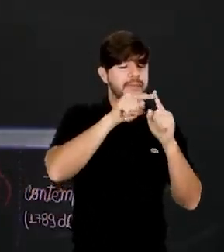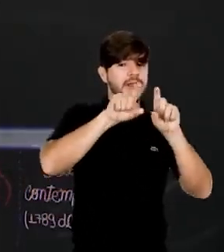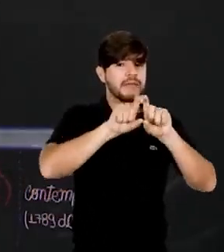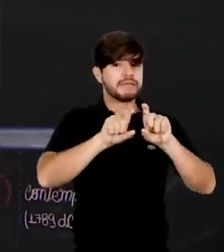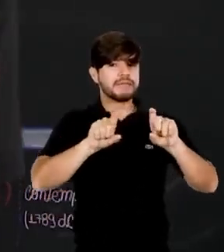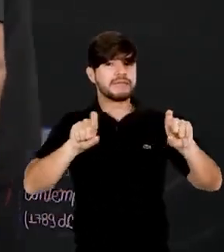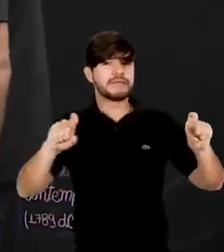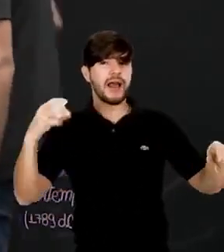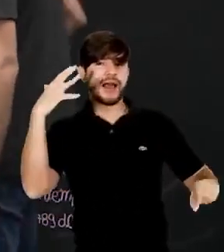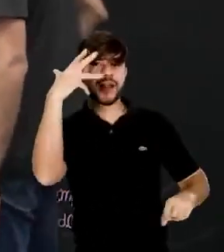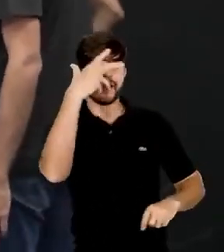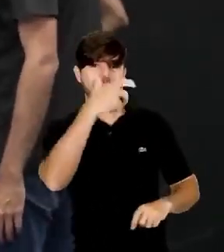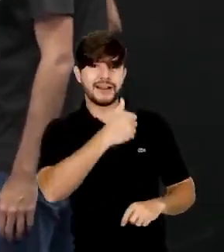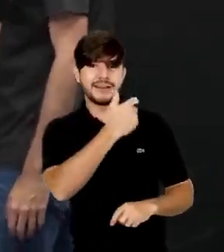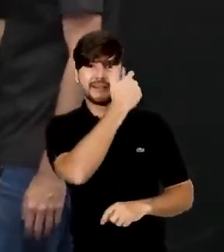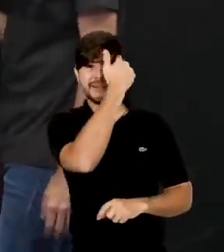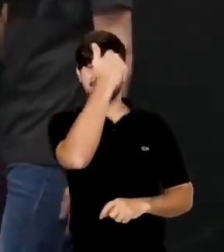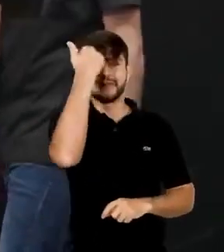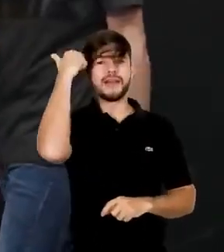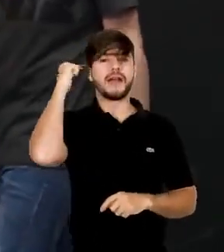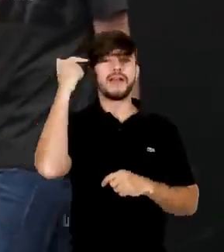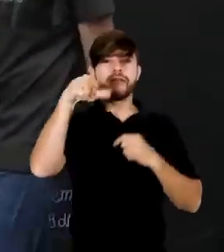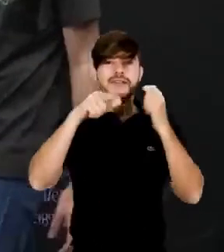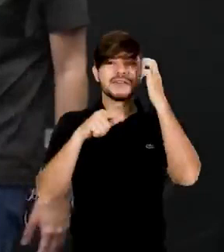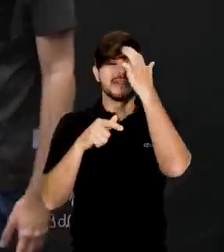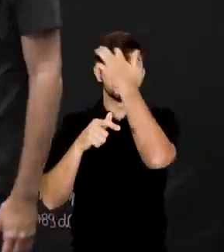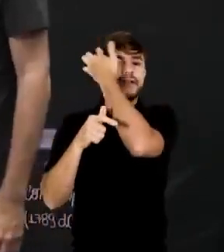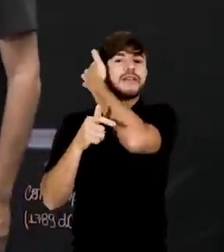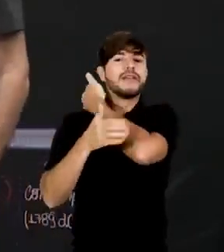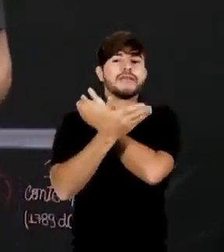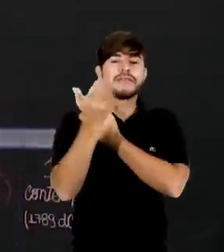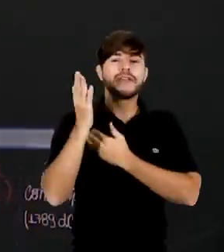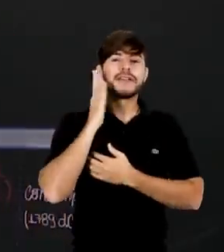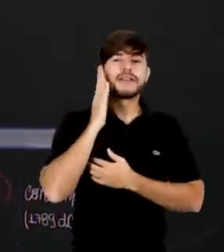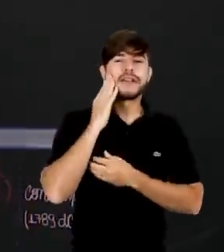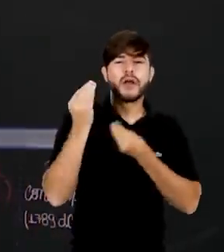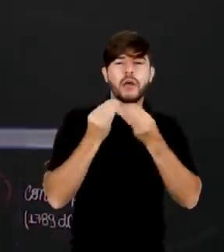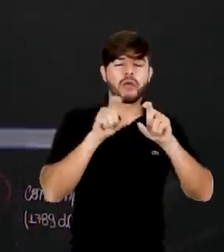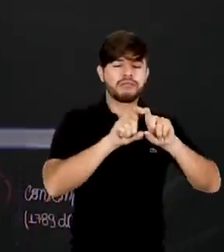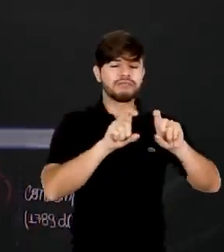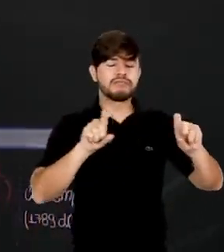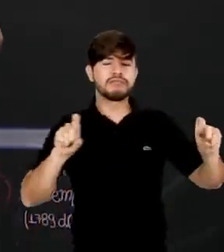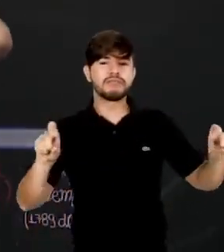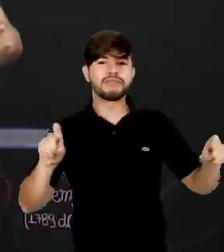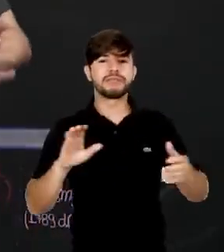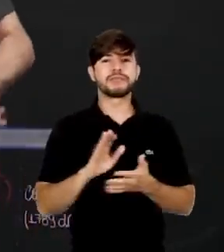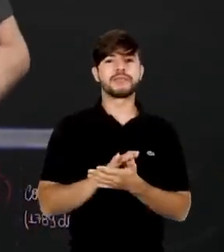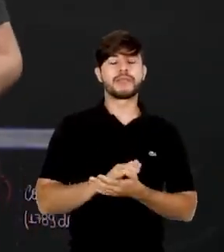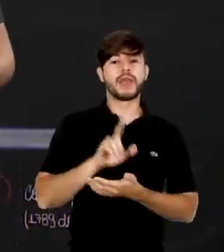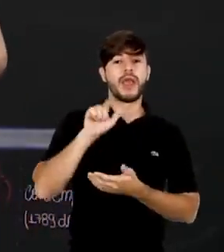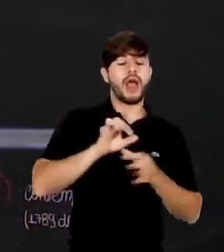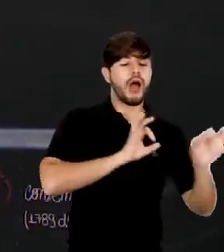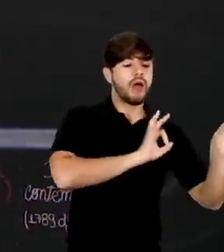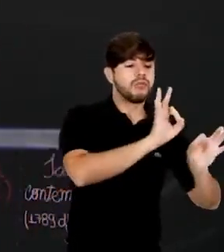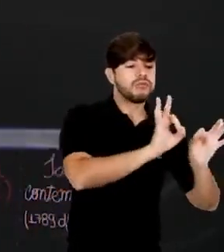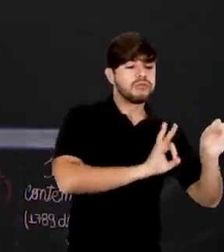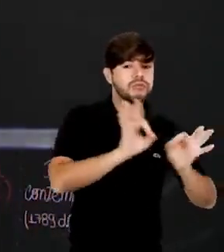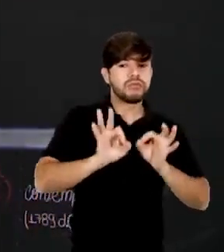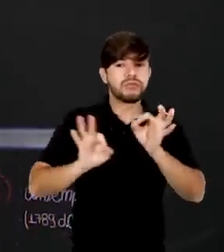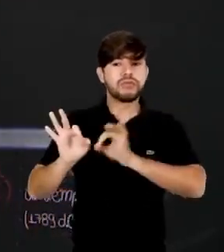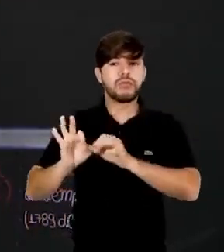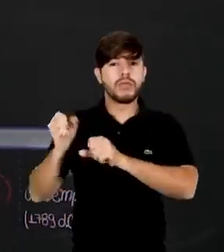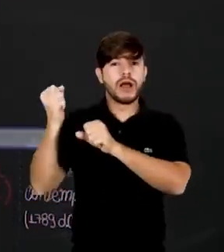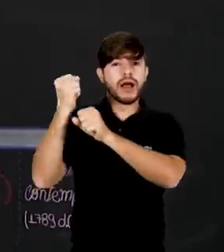aqui bem bonita para ilustrar aqui para vocês. Vamos entender o que é esse recurso. Linha do tempo é uma forma de organizar o